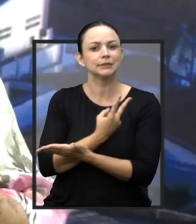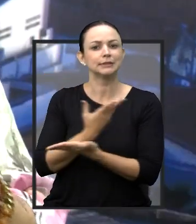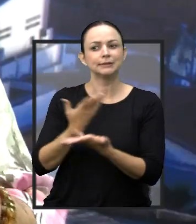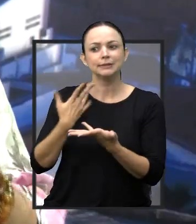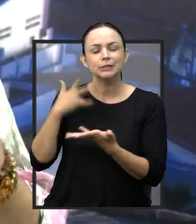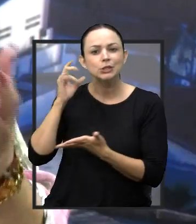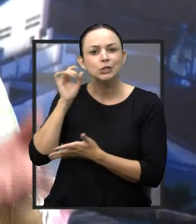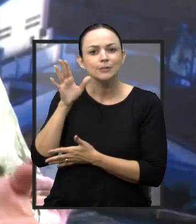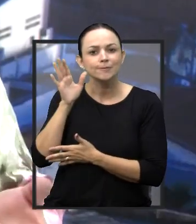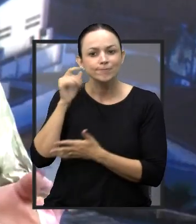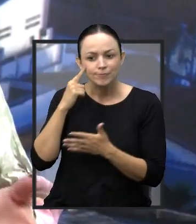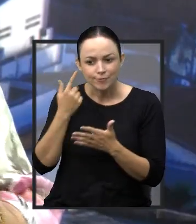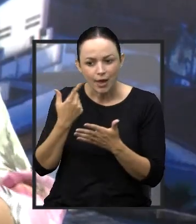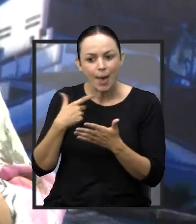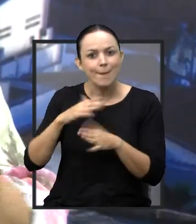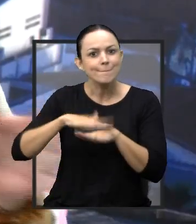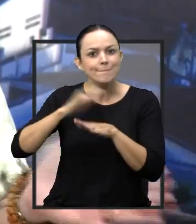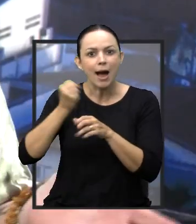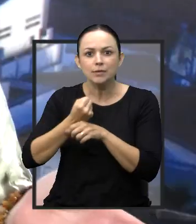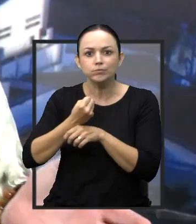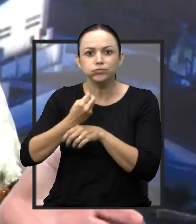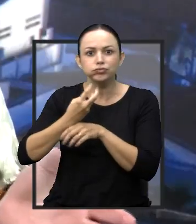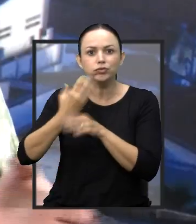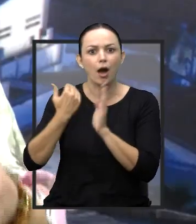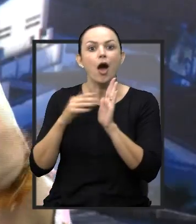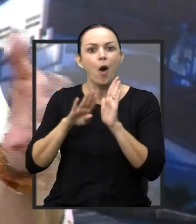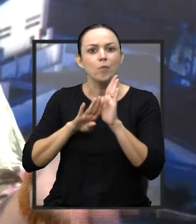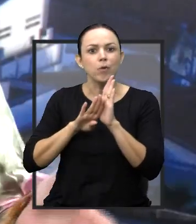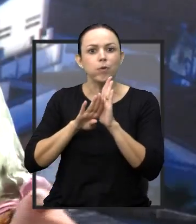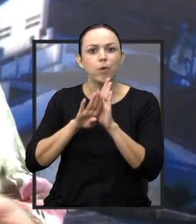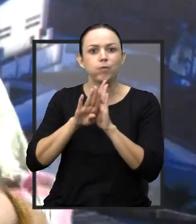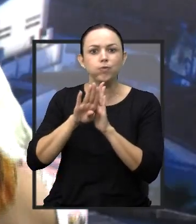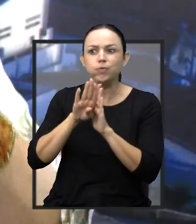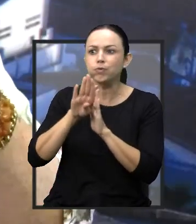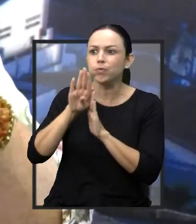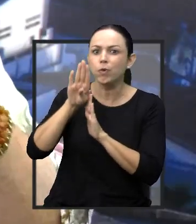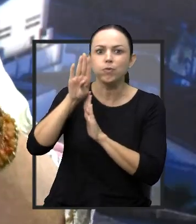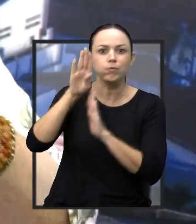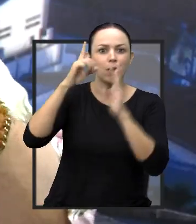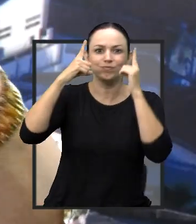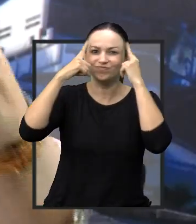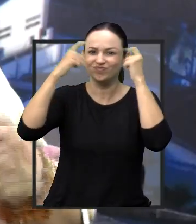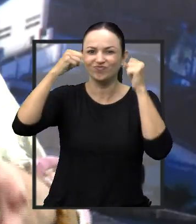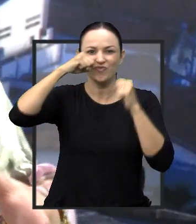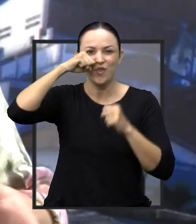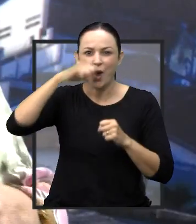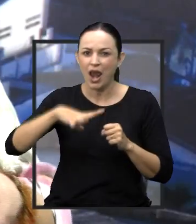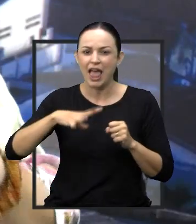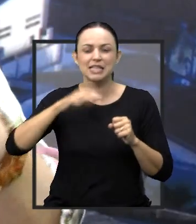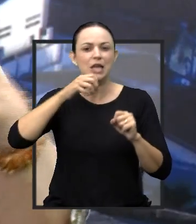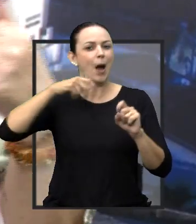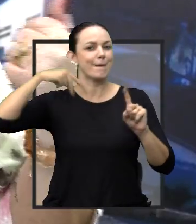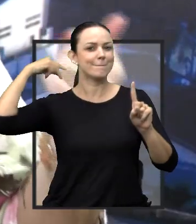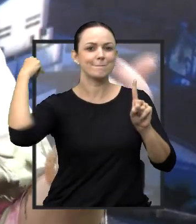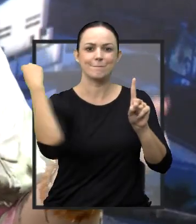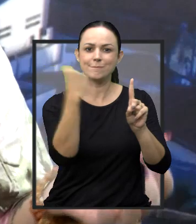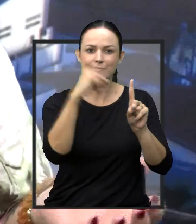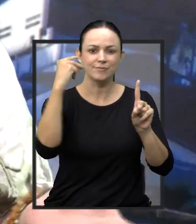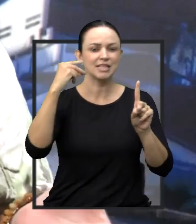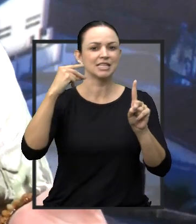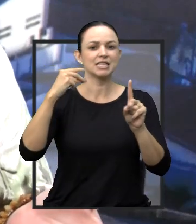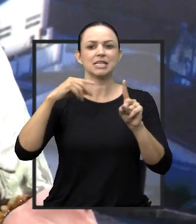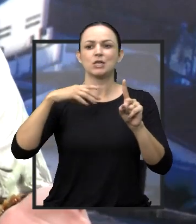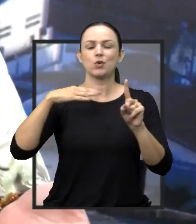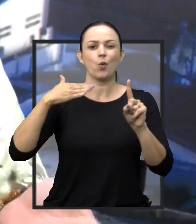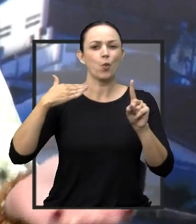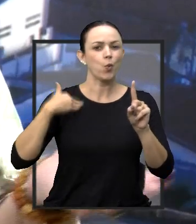só assistimos o crescer de todas as formas de violência, desde a agressão, as